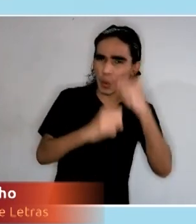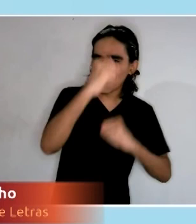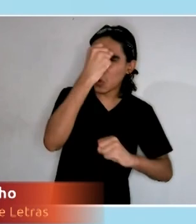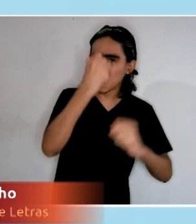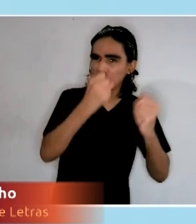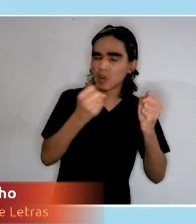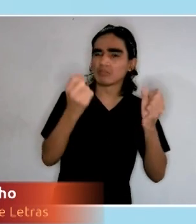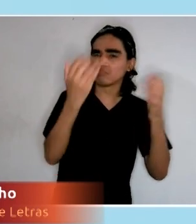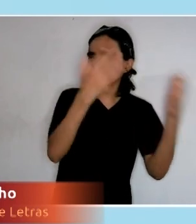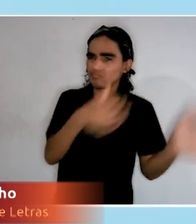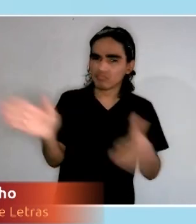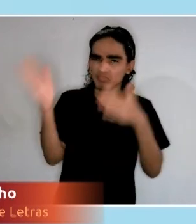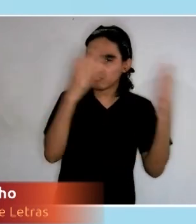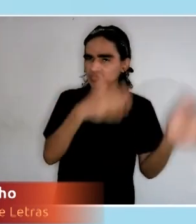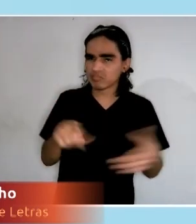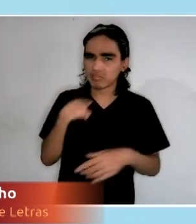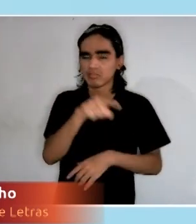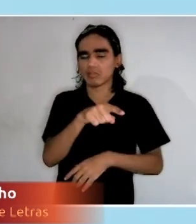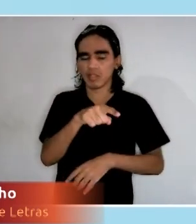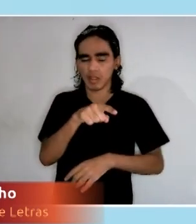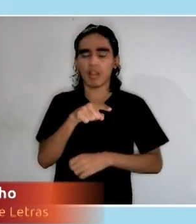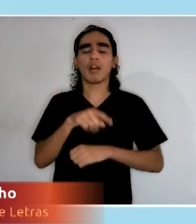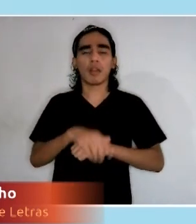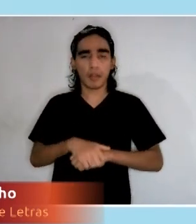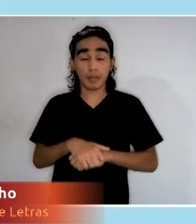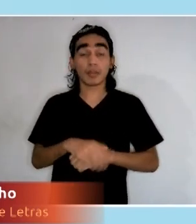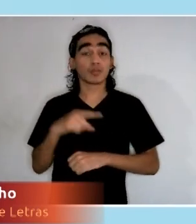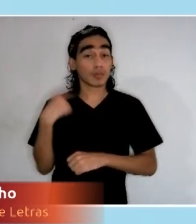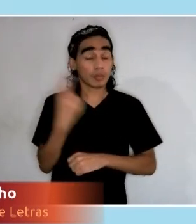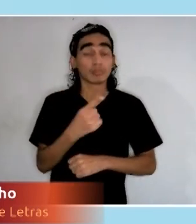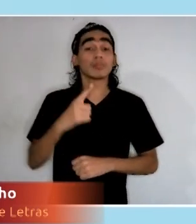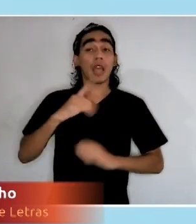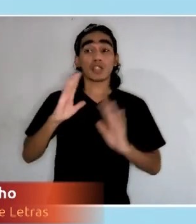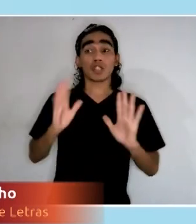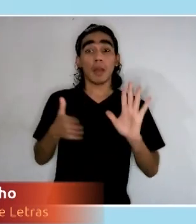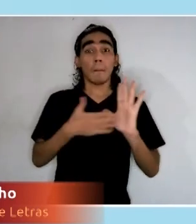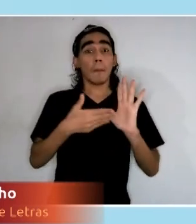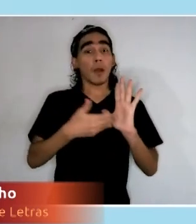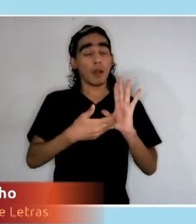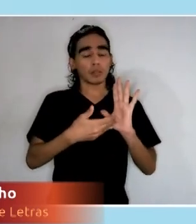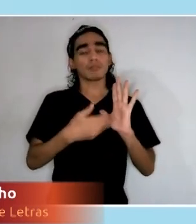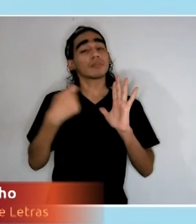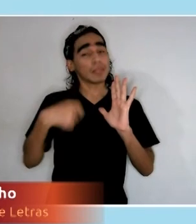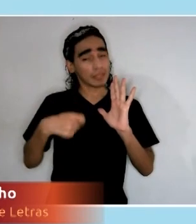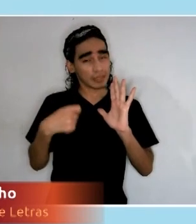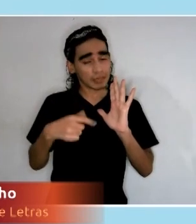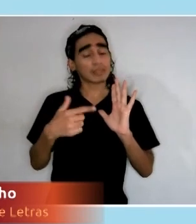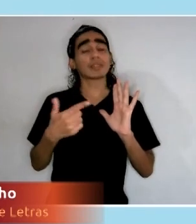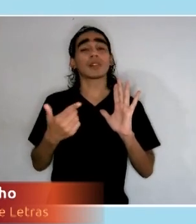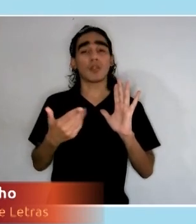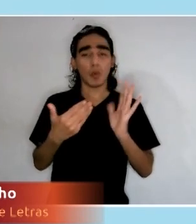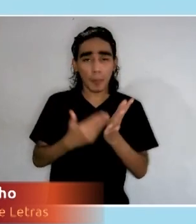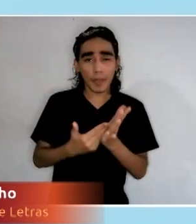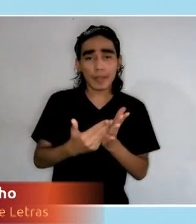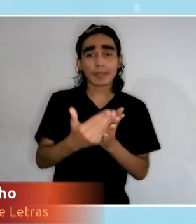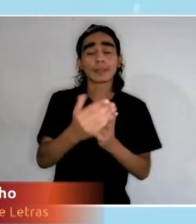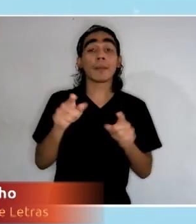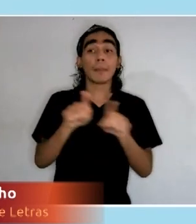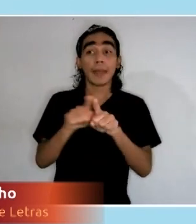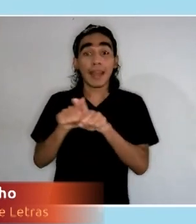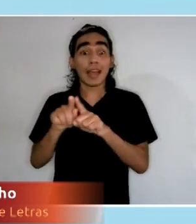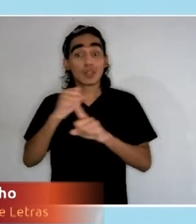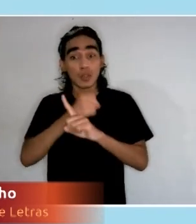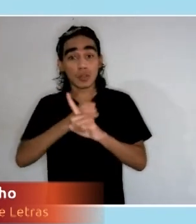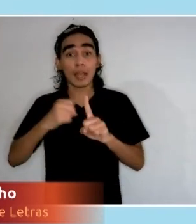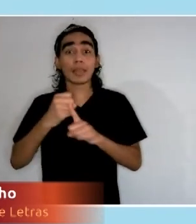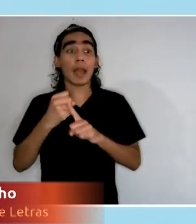comida porcaria. Enfim, a gente já tem, só precisa implementar. Agora também precisa a sociedade pressionar, e graças